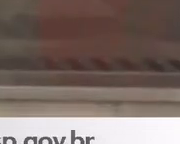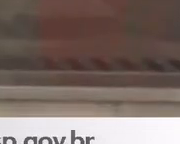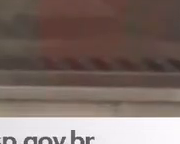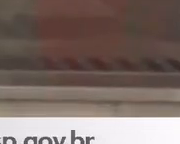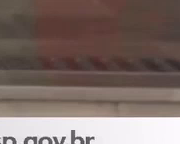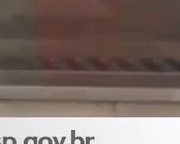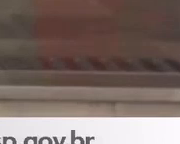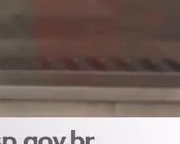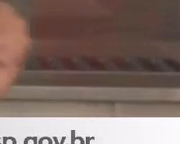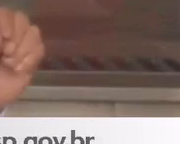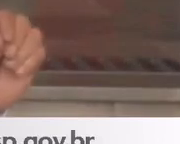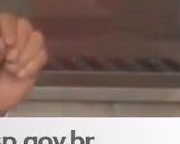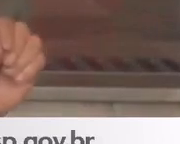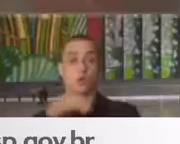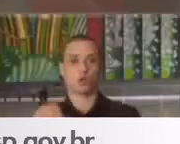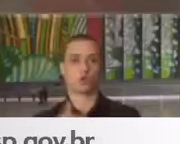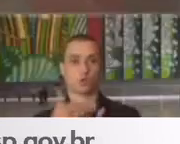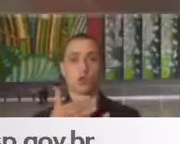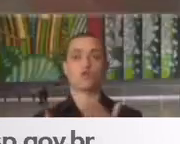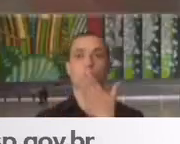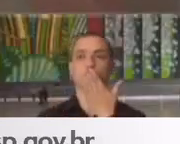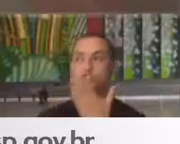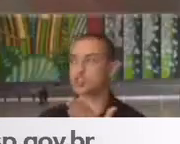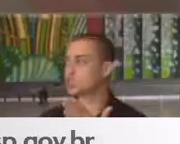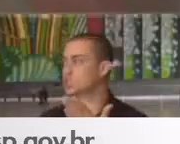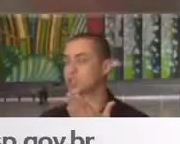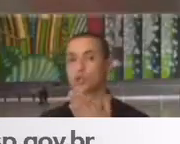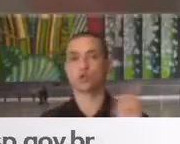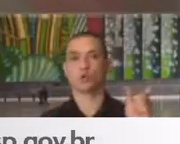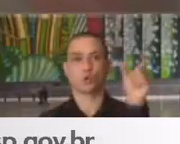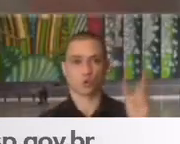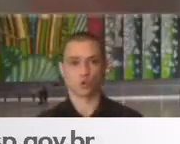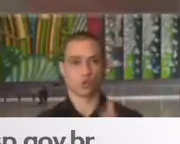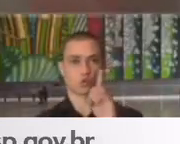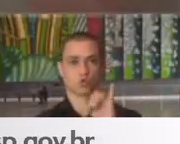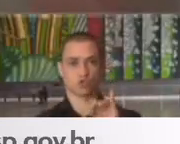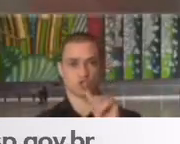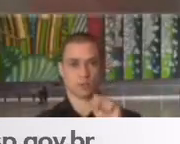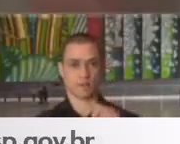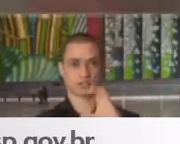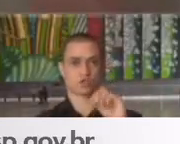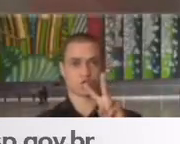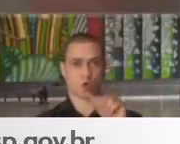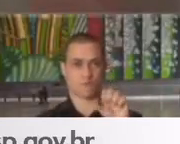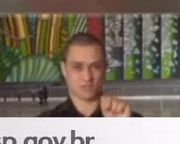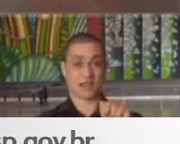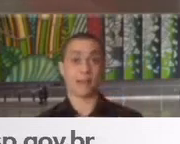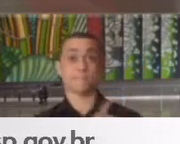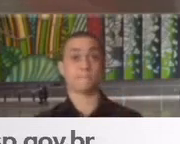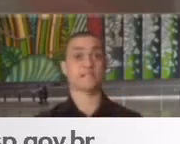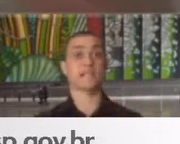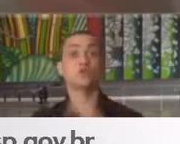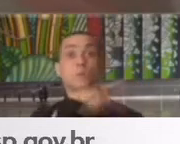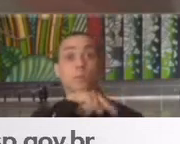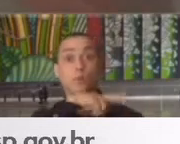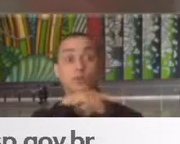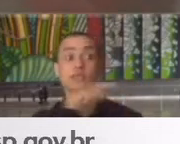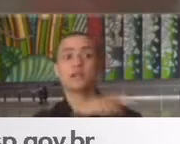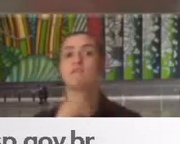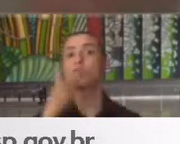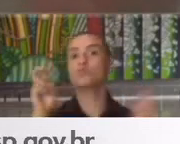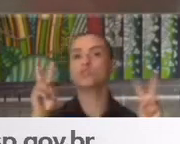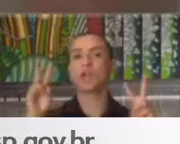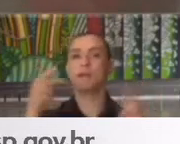em todo o país. Vou pedir uma breve intervenção do Dimas Covas, que é o presidente do Instituto Butantan, sobre o tema da vacinação,